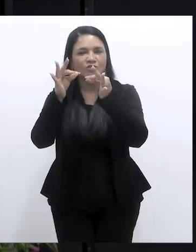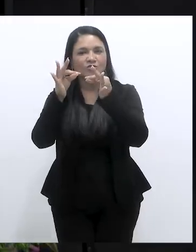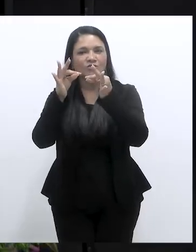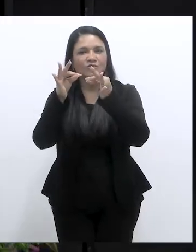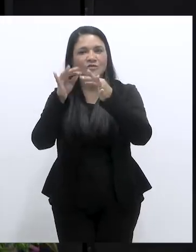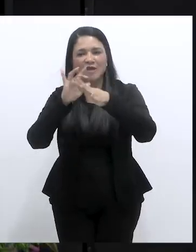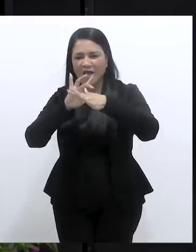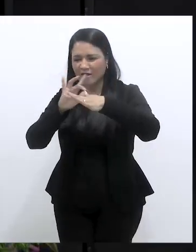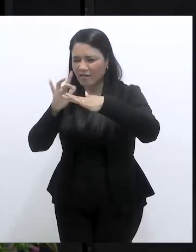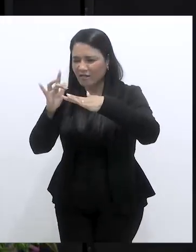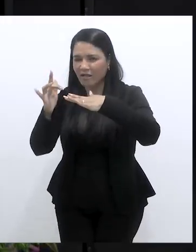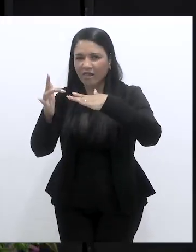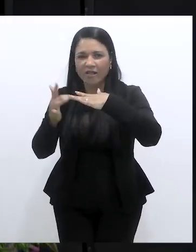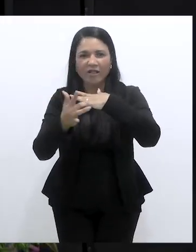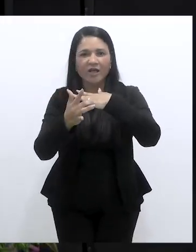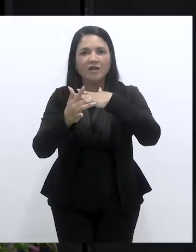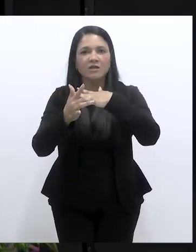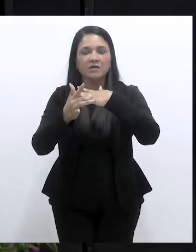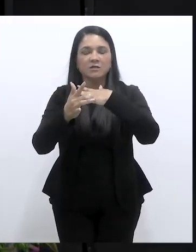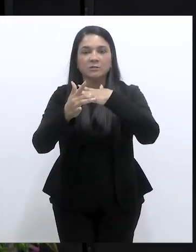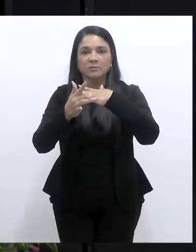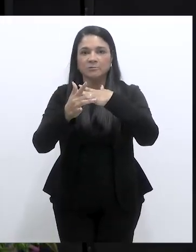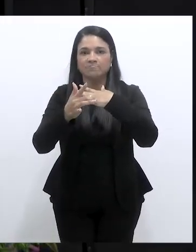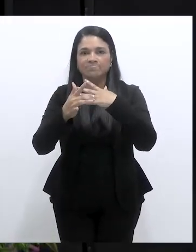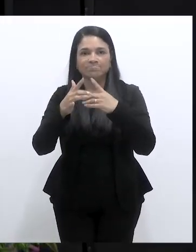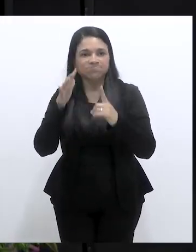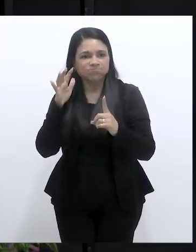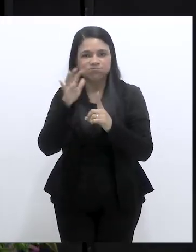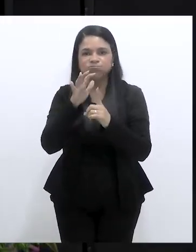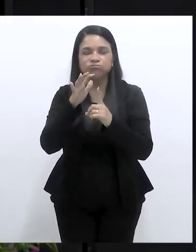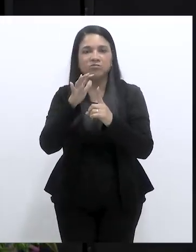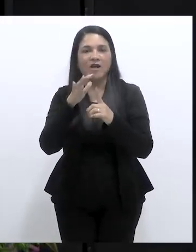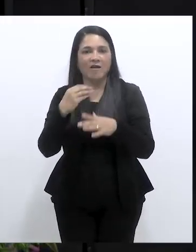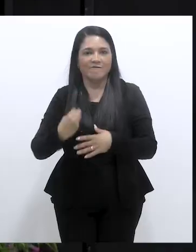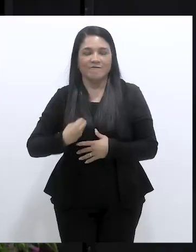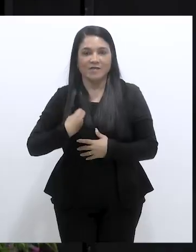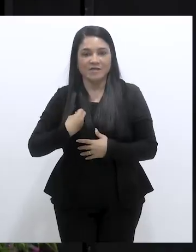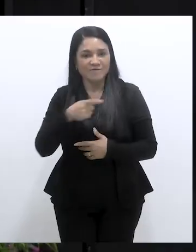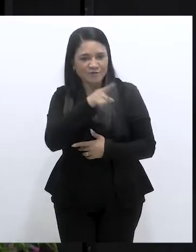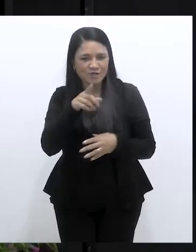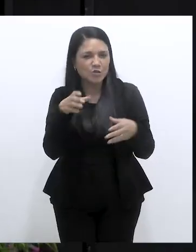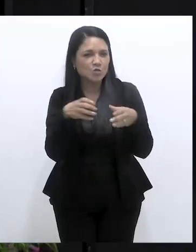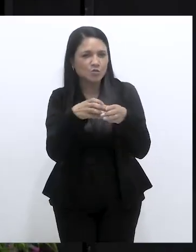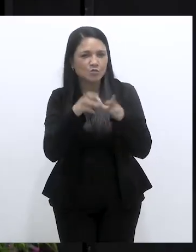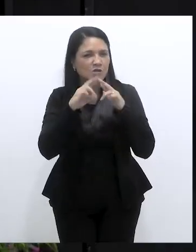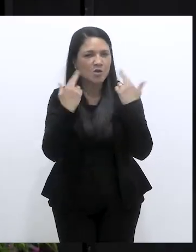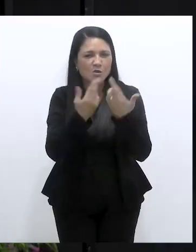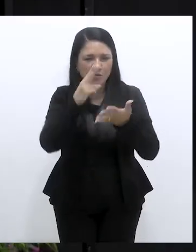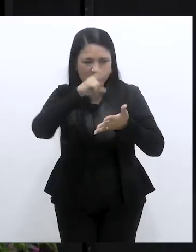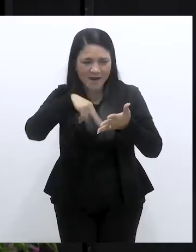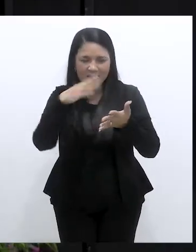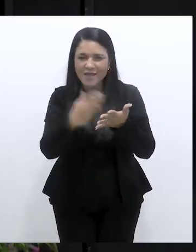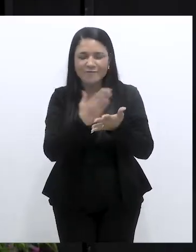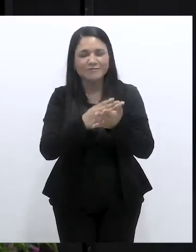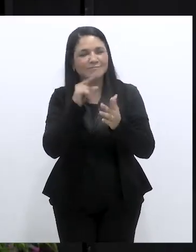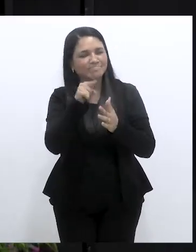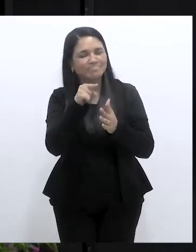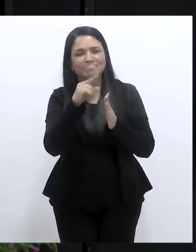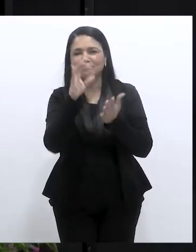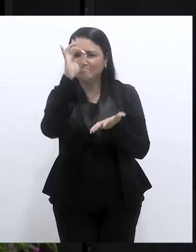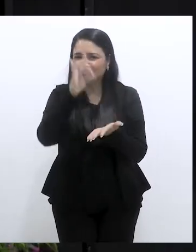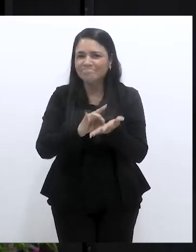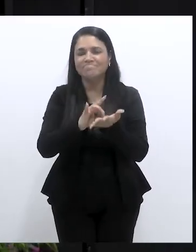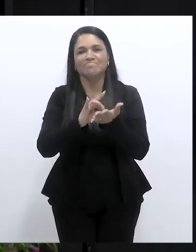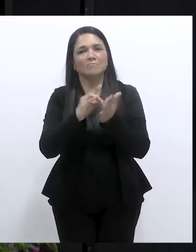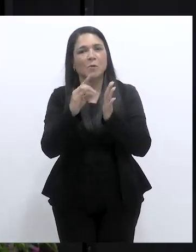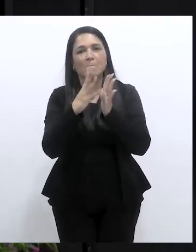redes sociais estão abundando na vida de todos nós, um grupo que se reúne para leitura, vocês são um exemplo.